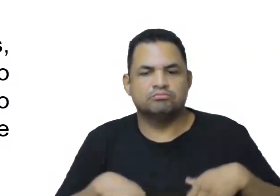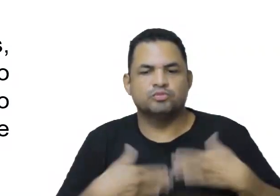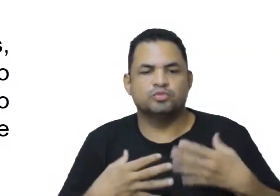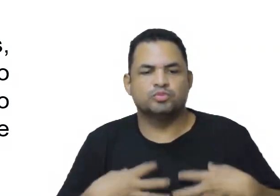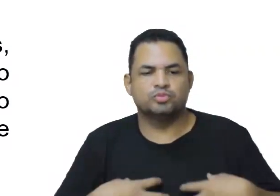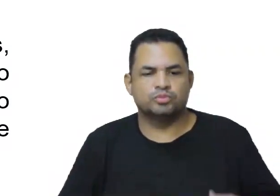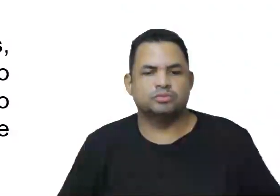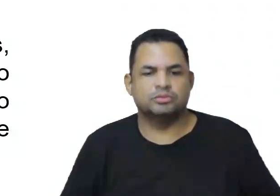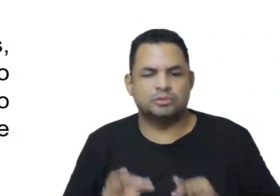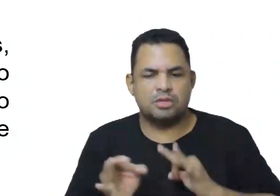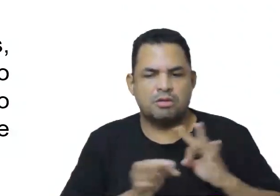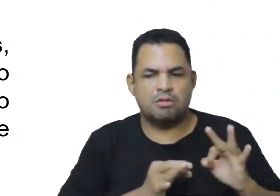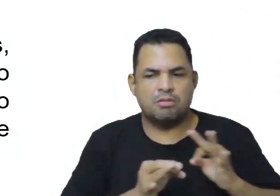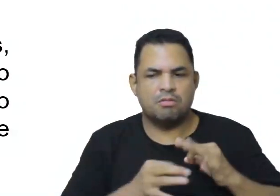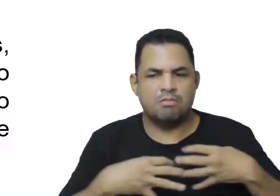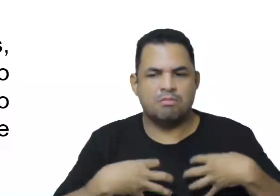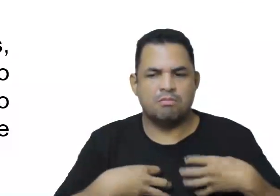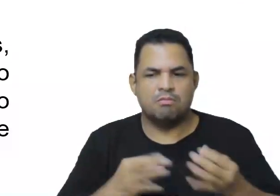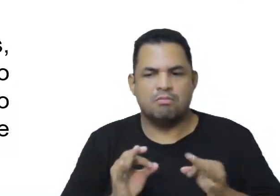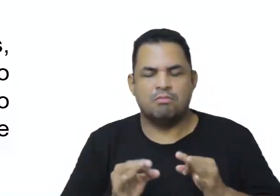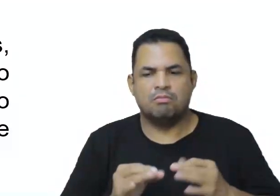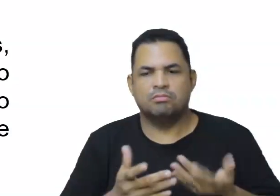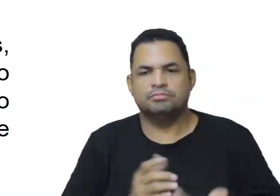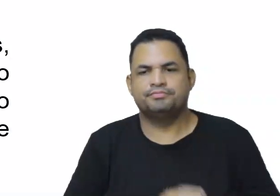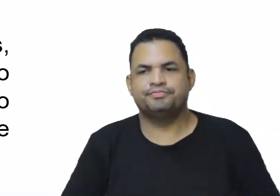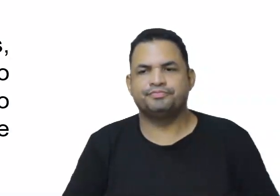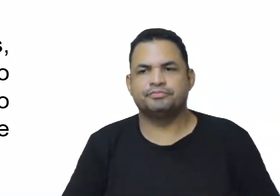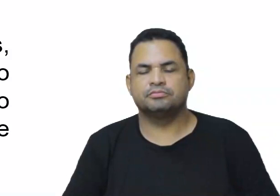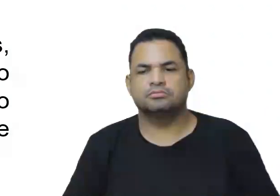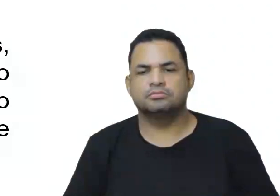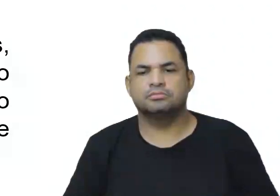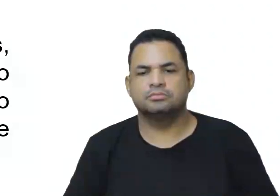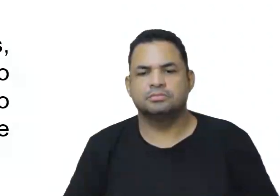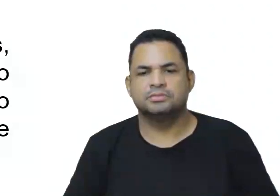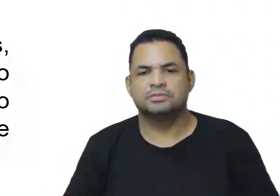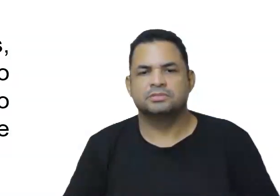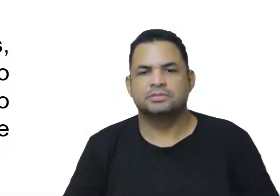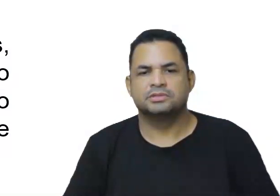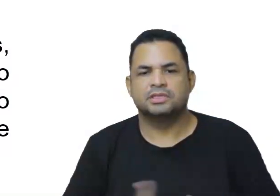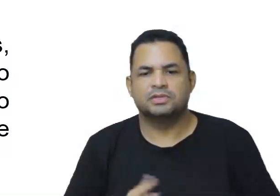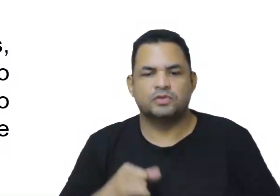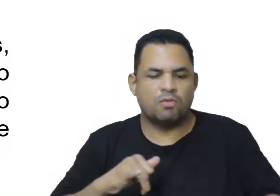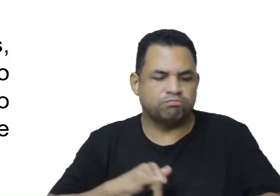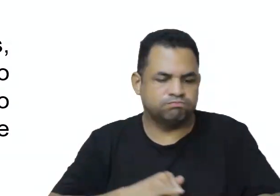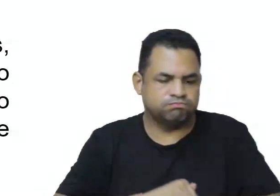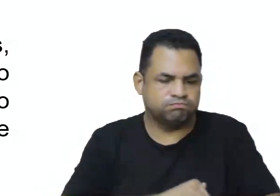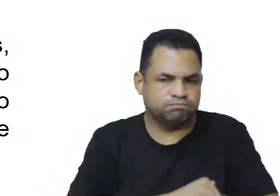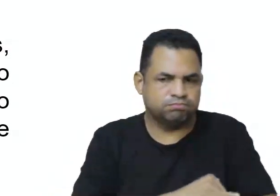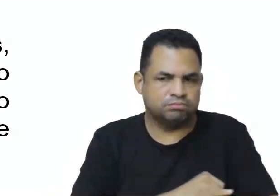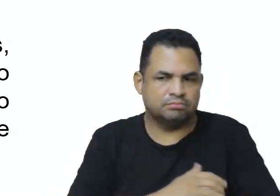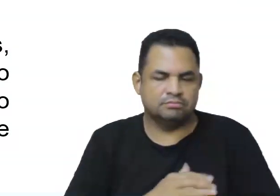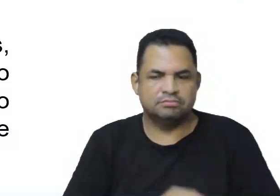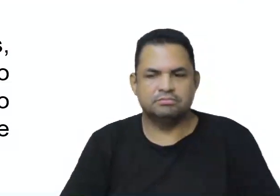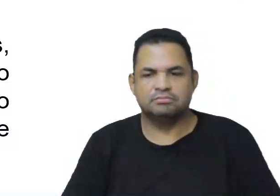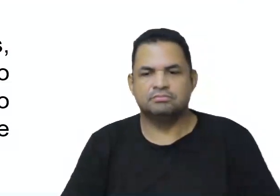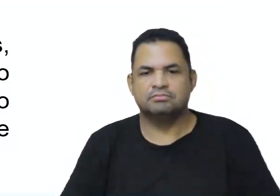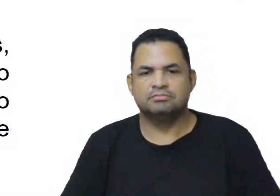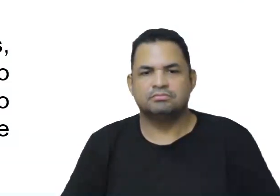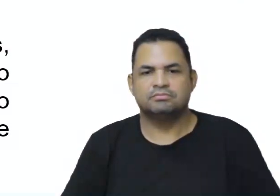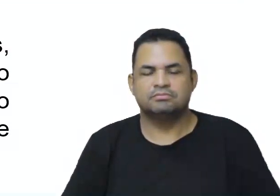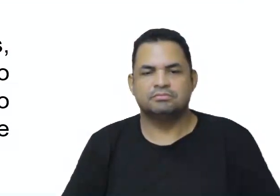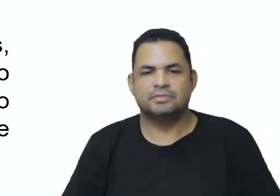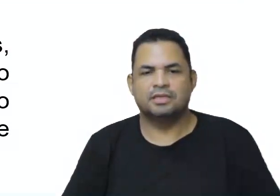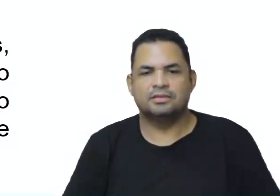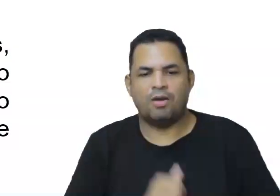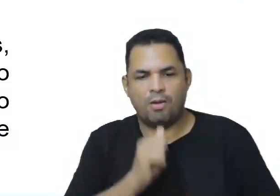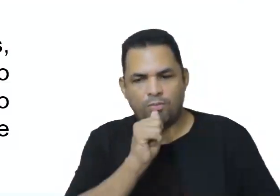órgãos nessa fase já estão formados, ou então ele só está na engorda ali, né? Agora ele está só na manha, chupando o dedinho dele